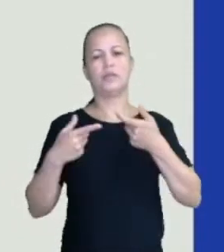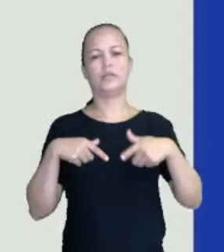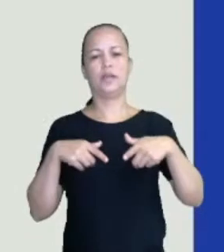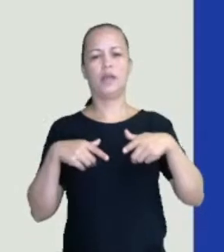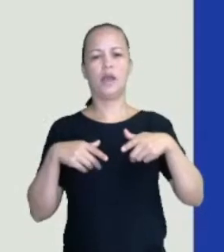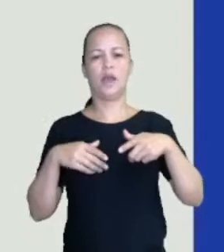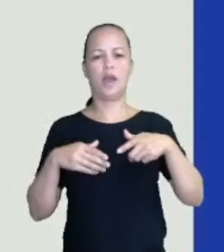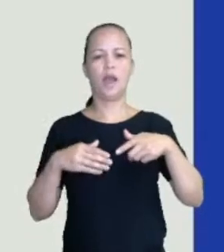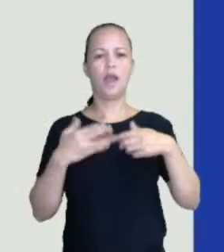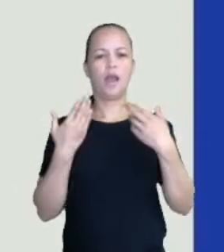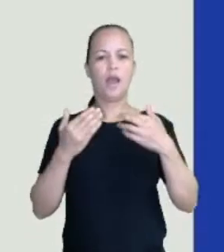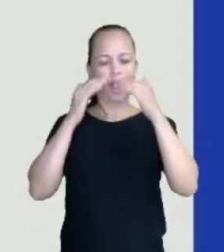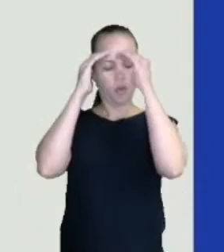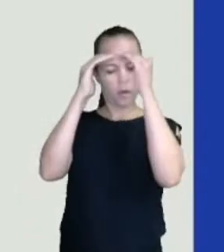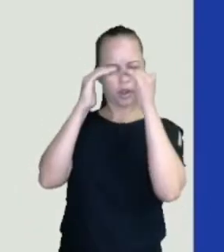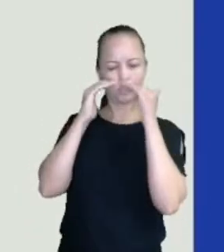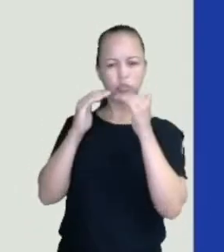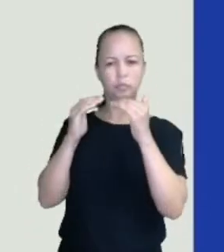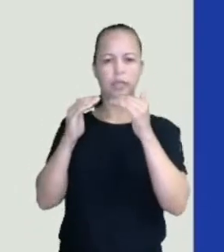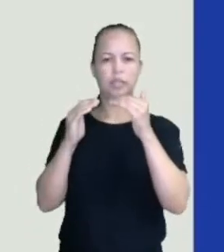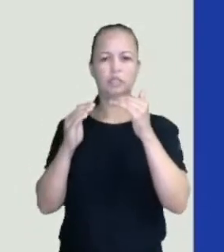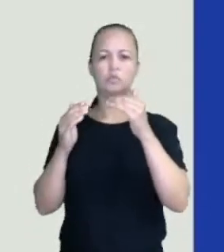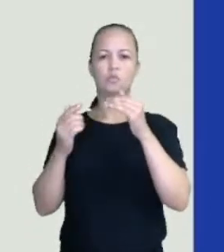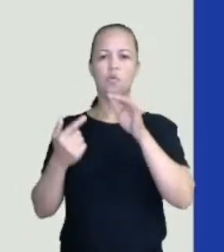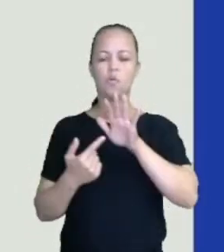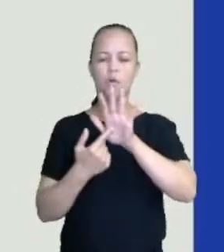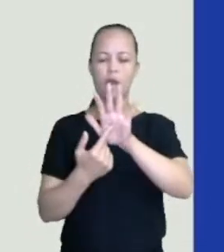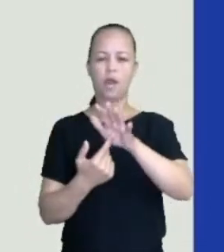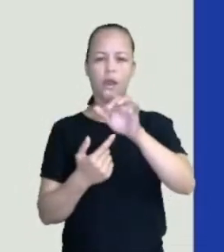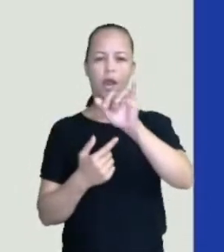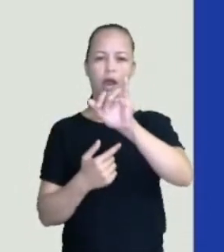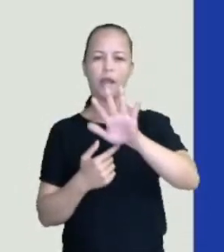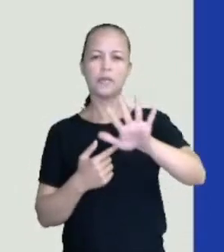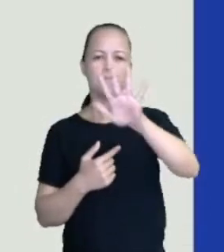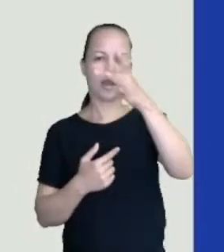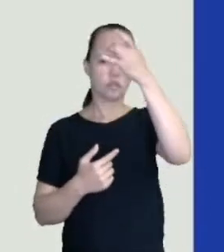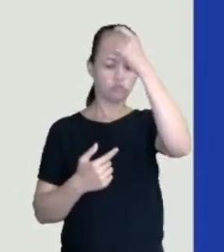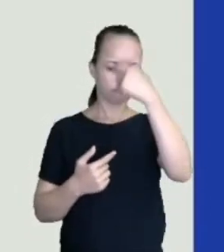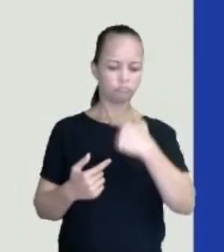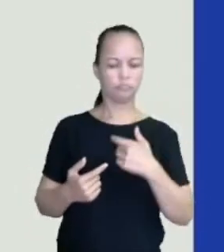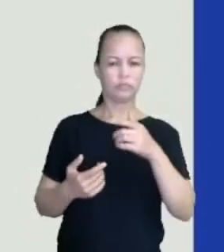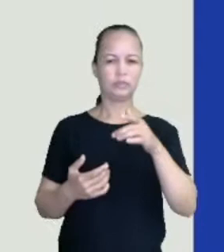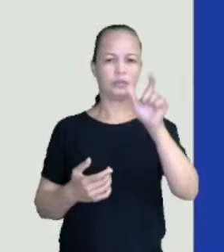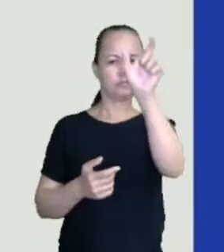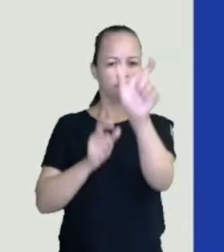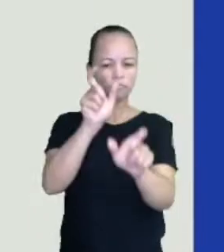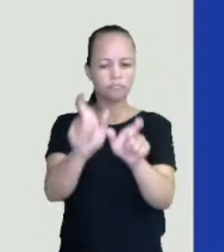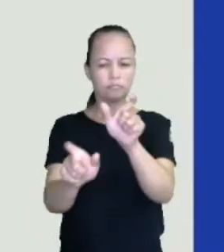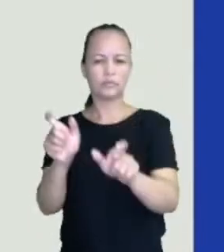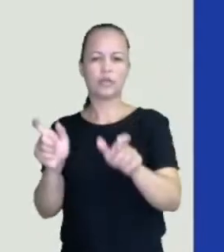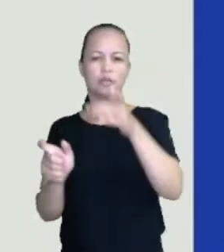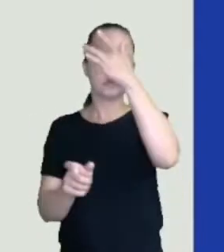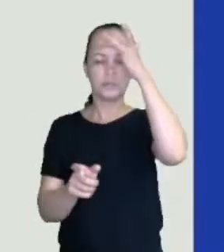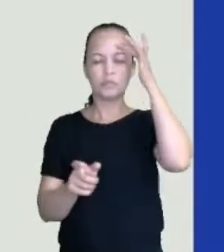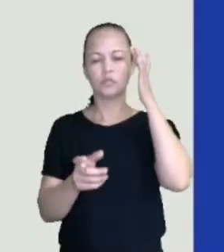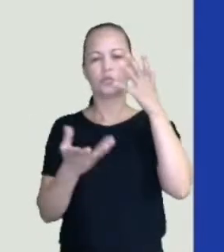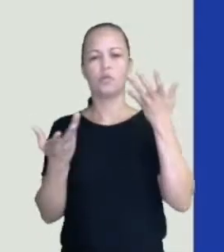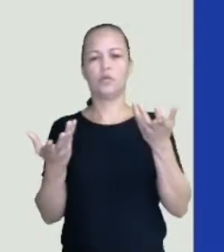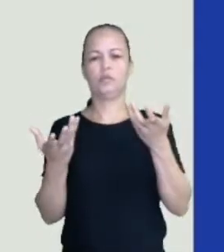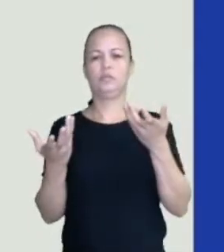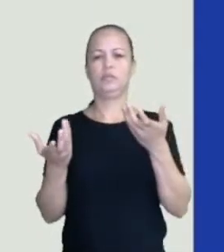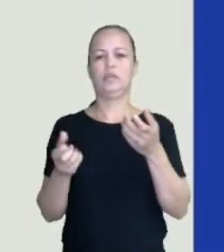das pessoas, assegurado o direito à indenização pelo dano material ou moral decorrente de